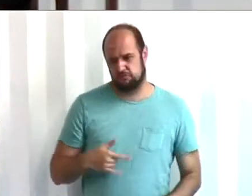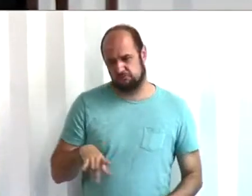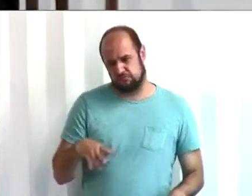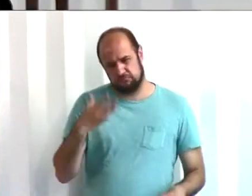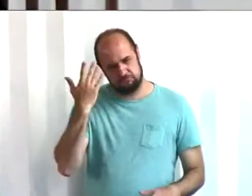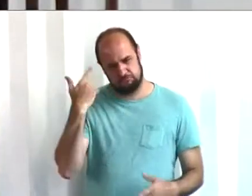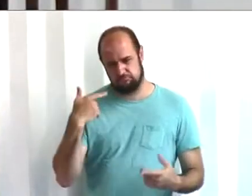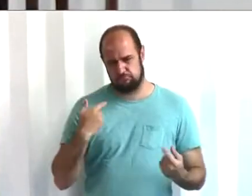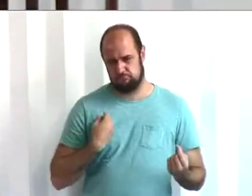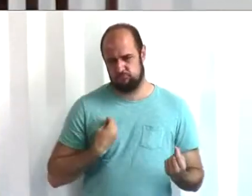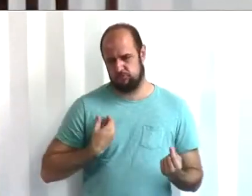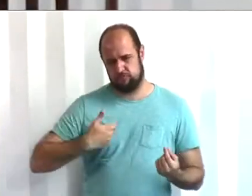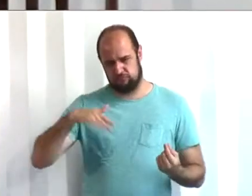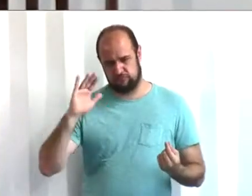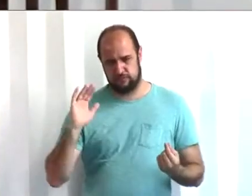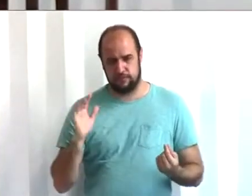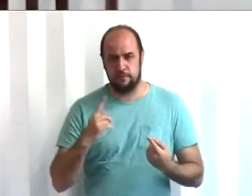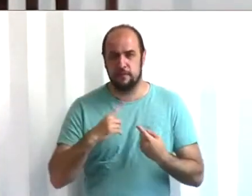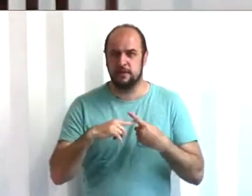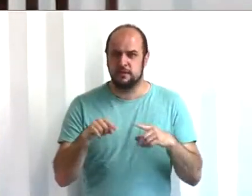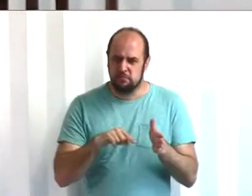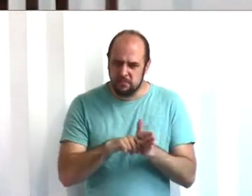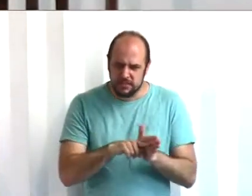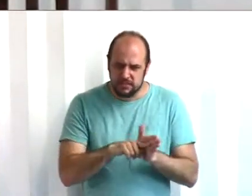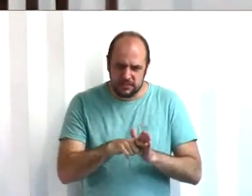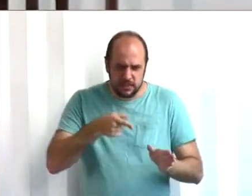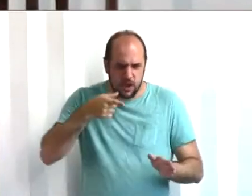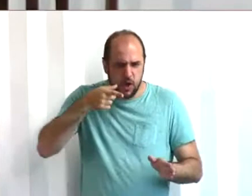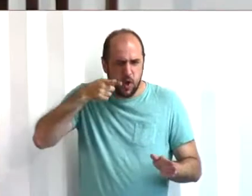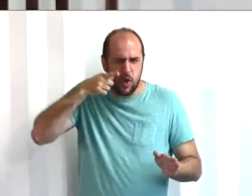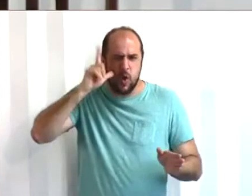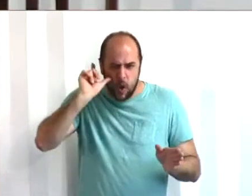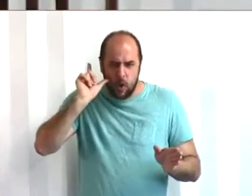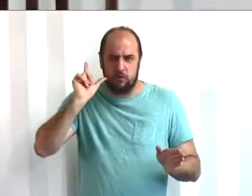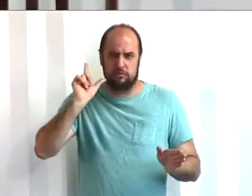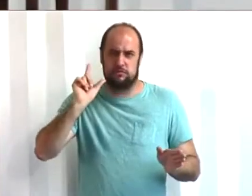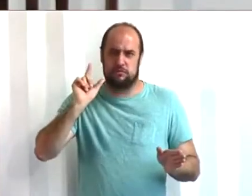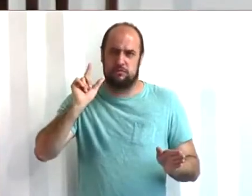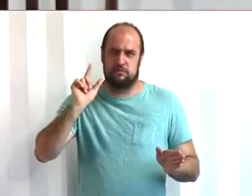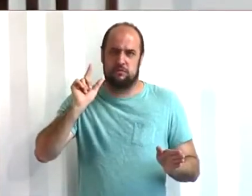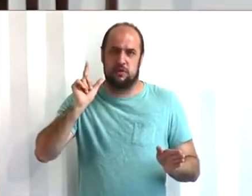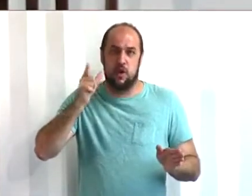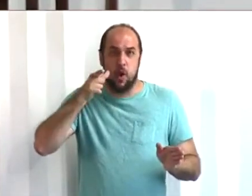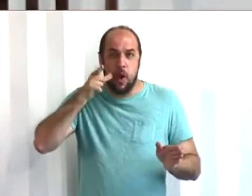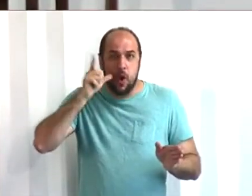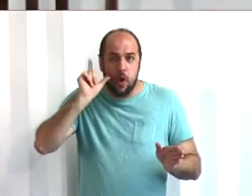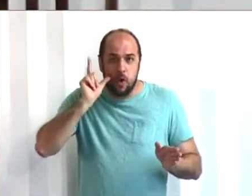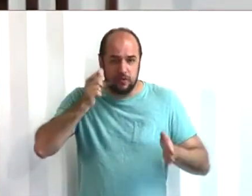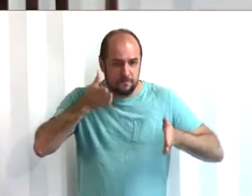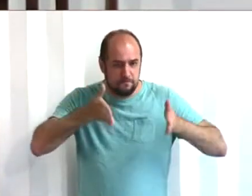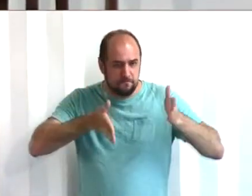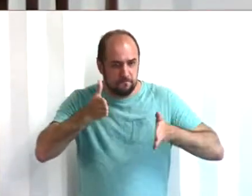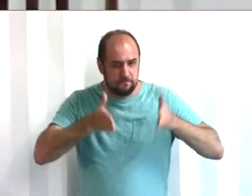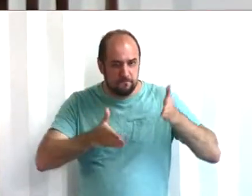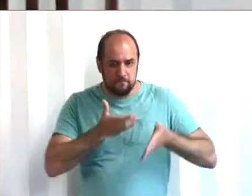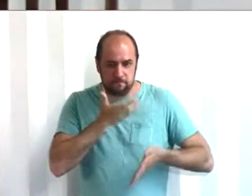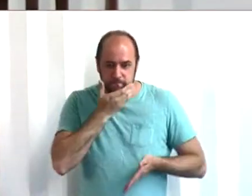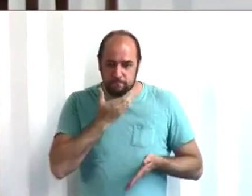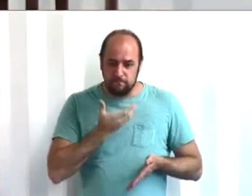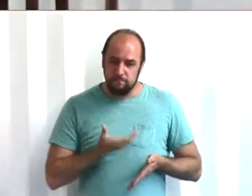mas essa pesquisa foi feita ontem, exatamente no período do Advento, no período do